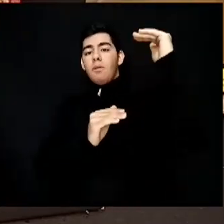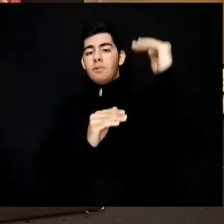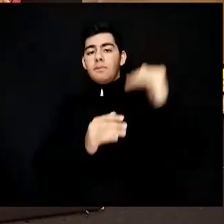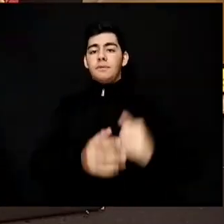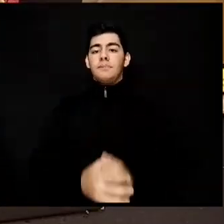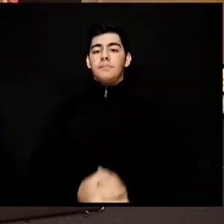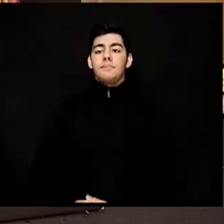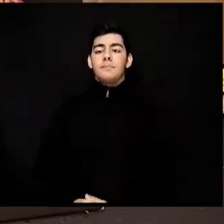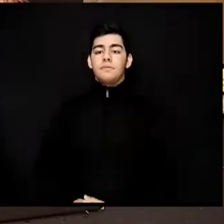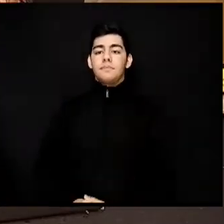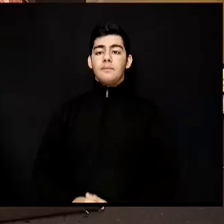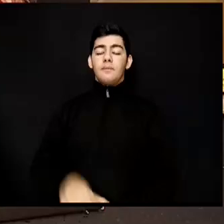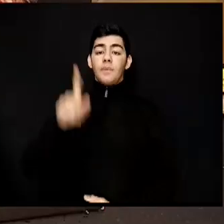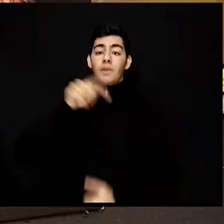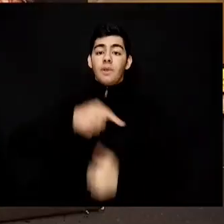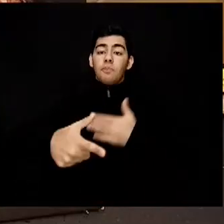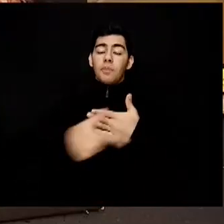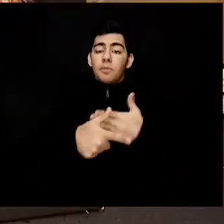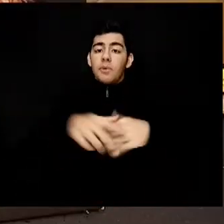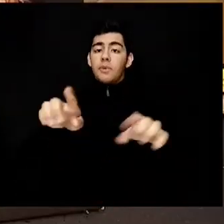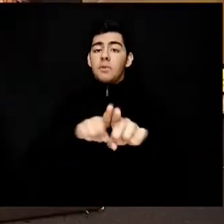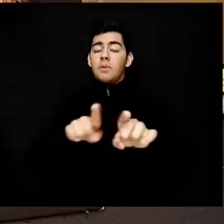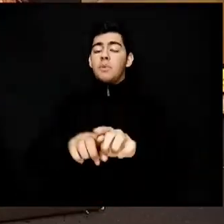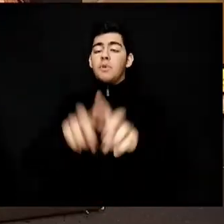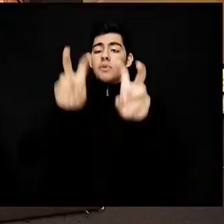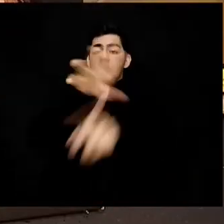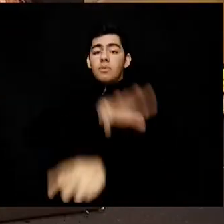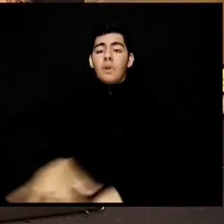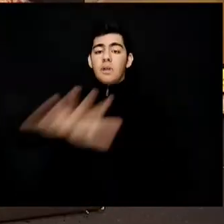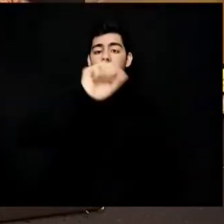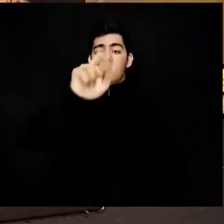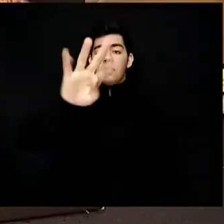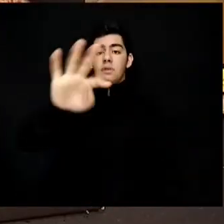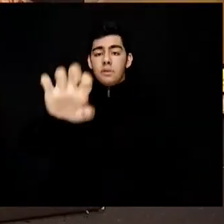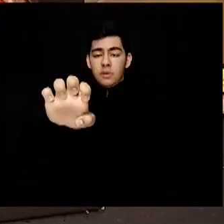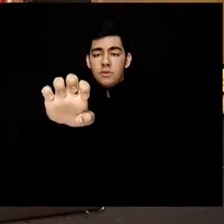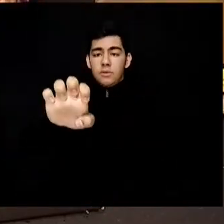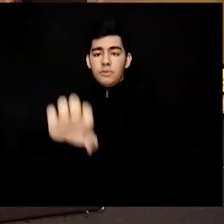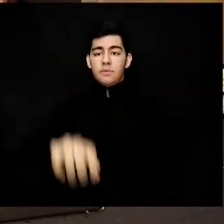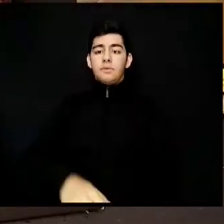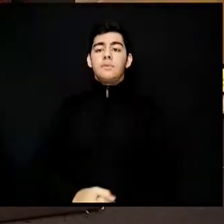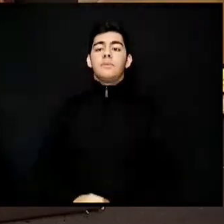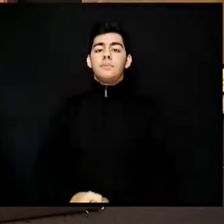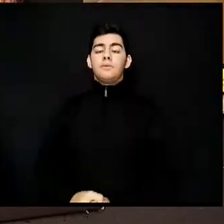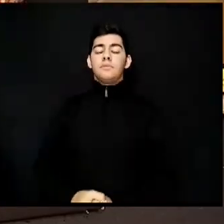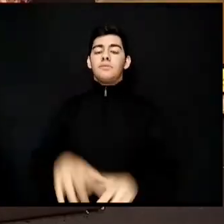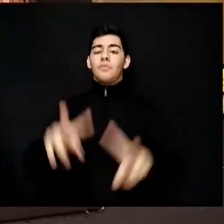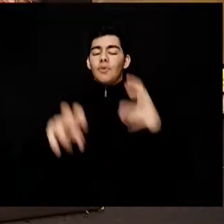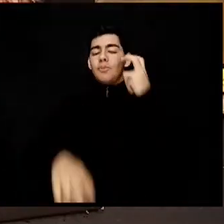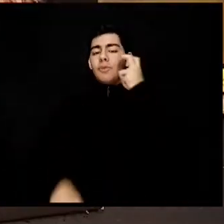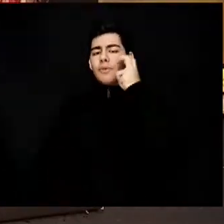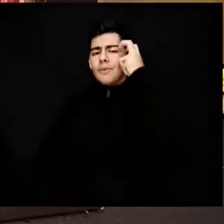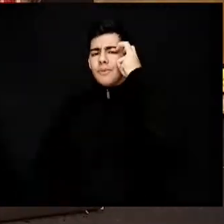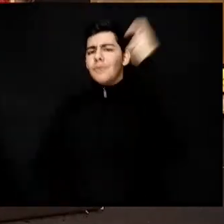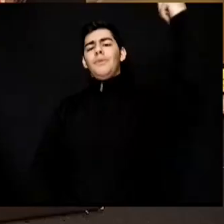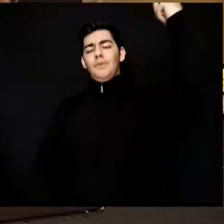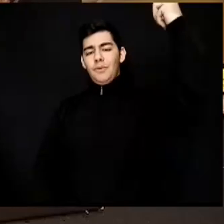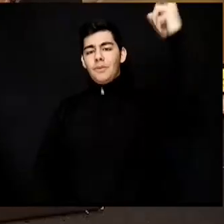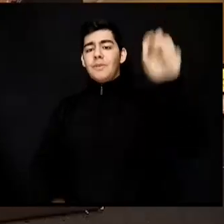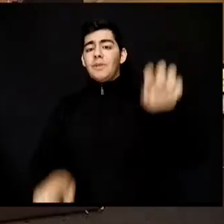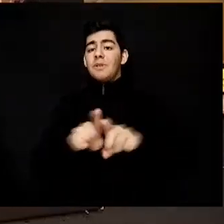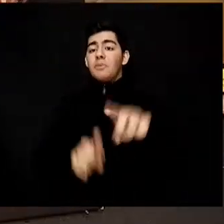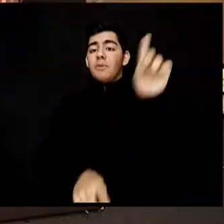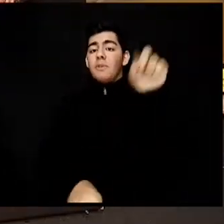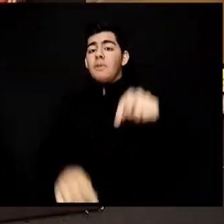da arte também, né? Levar um pouco dessa informação, um pouco dessa história cultural, né? Sim. Que também é nossa, né? Que veio de longe, mas é